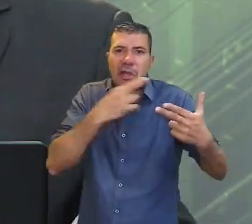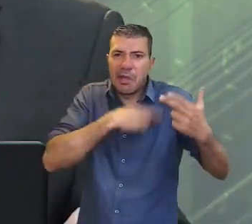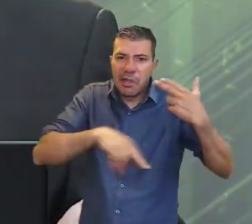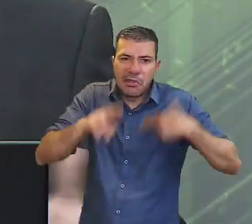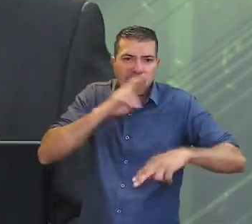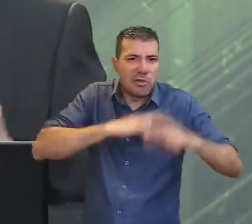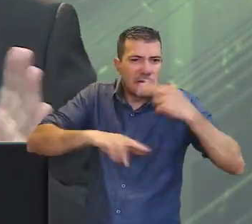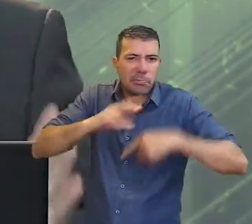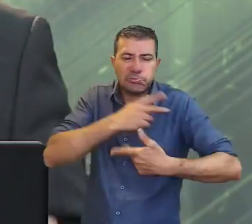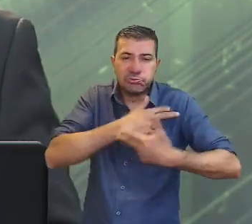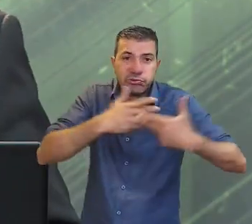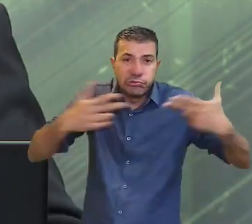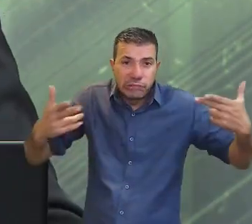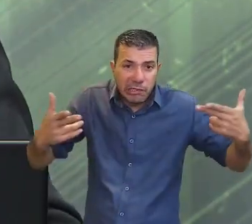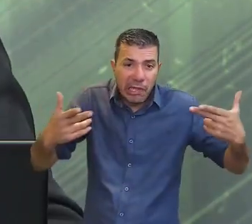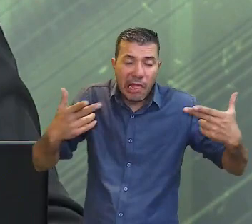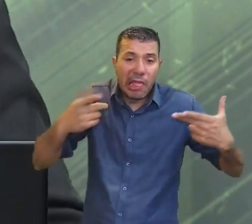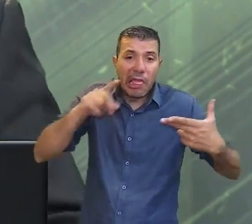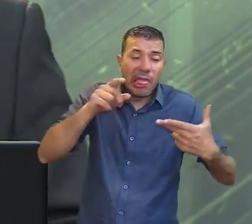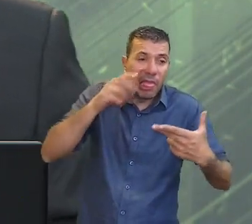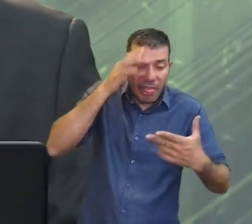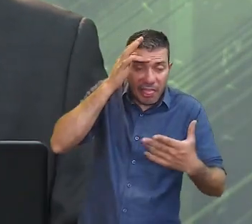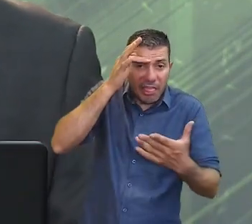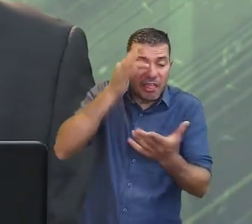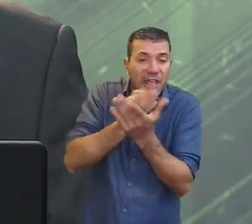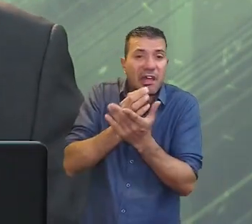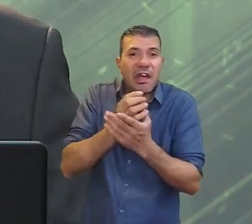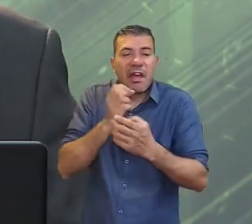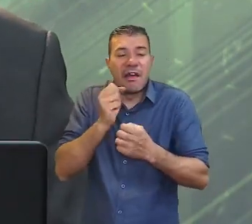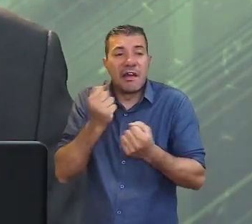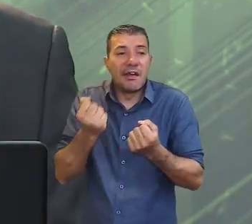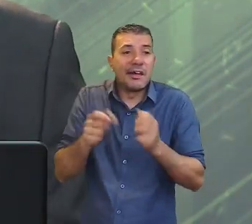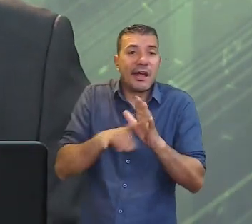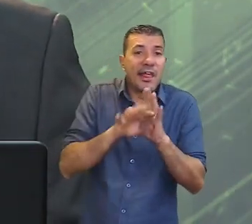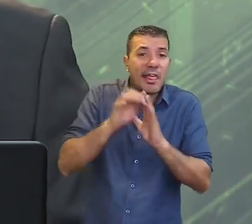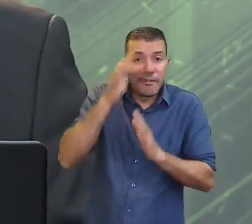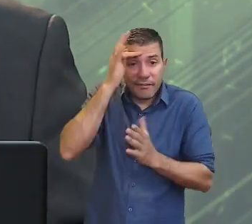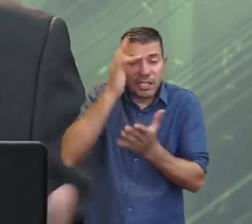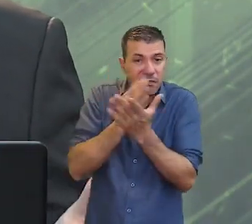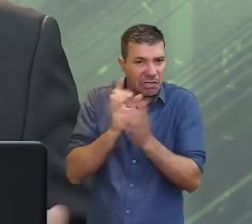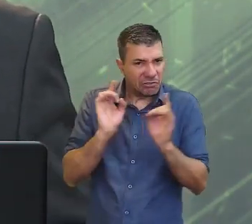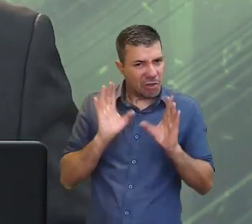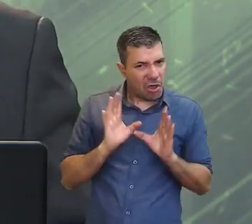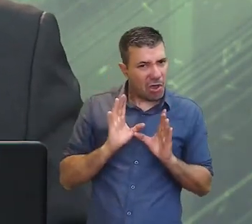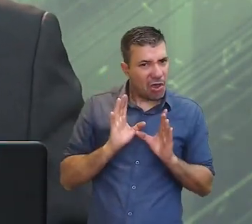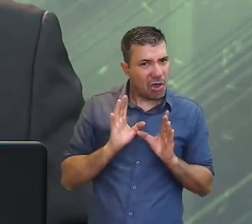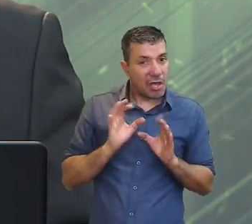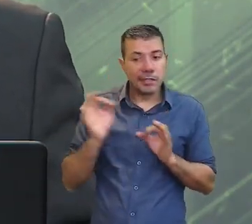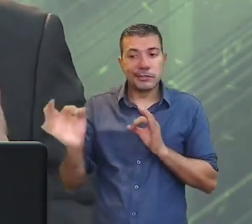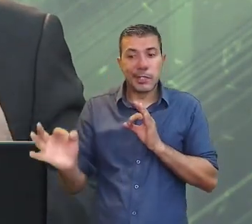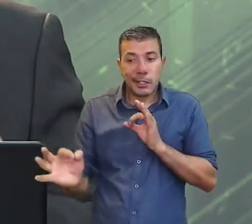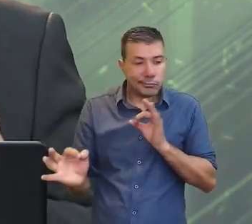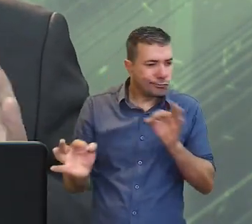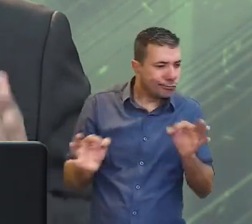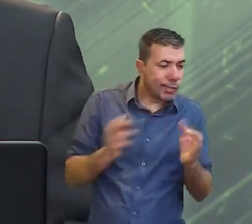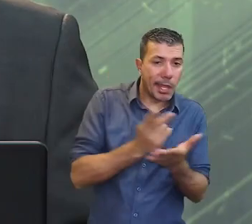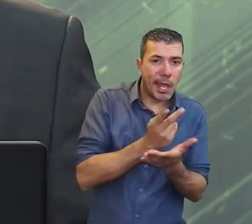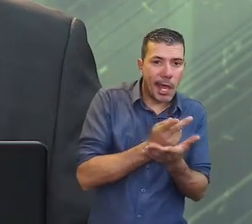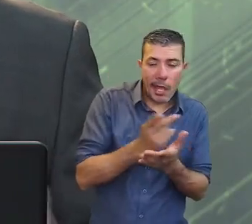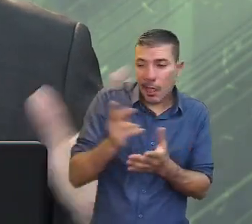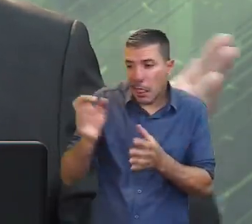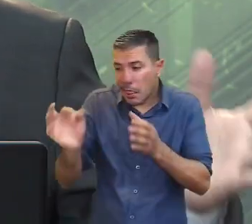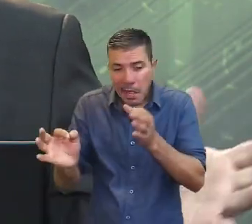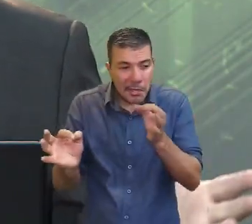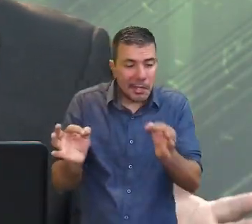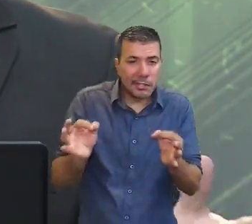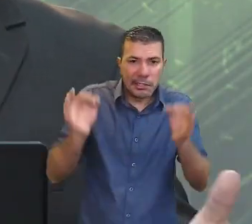que existem, todas elas defendendo, sabe o quê? A legitimidade da fé. Mas quem está certo? Eu quero dizer para você e deixar bem